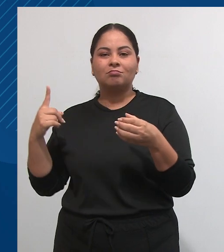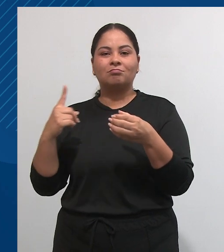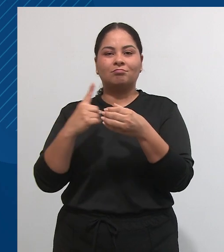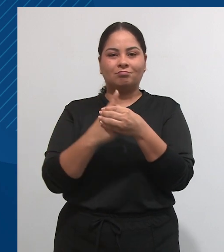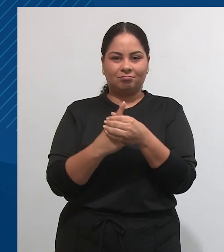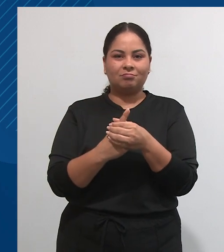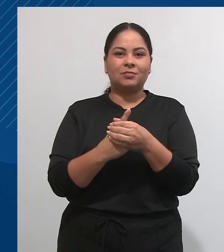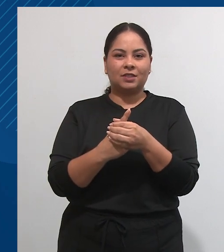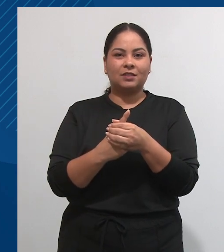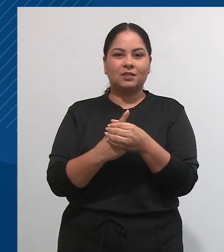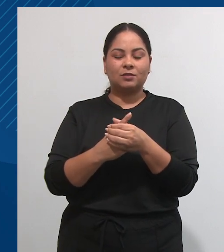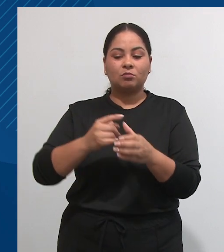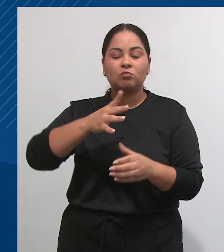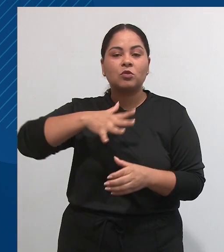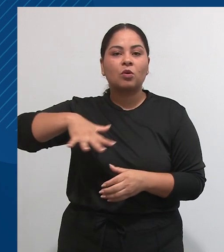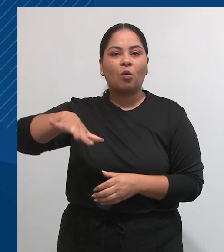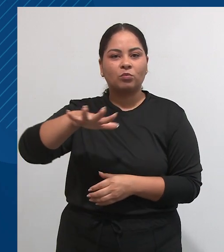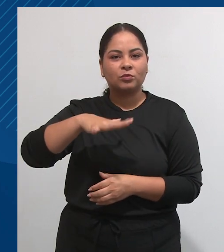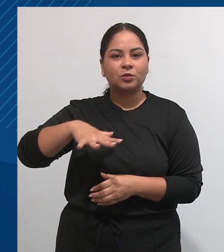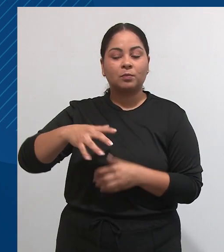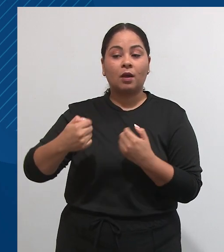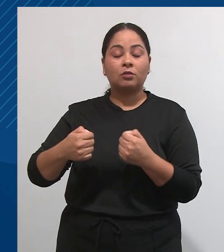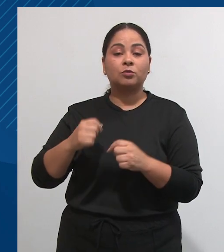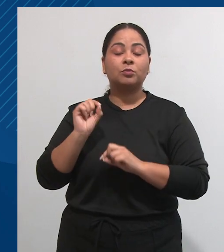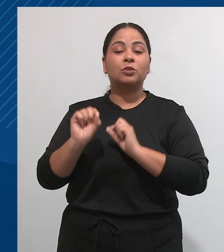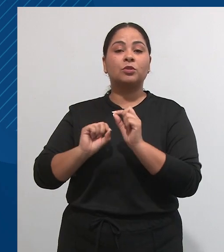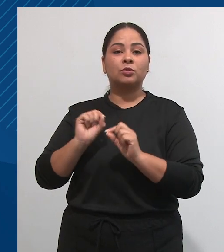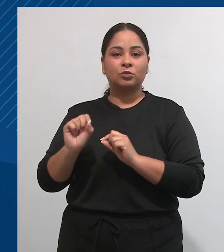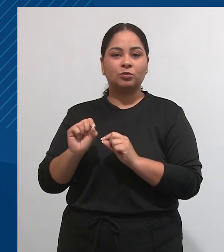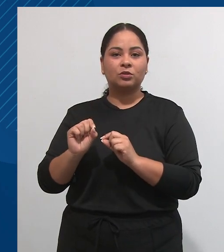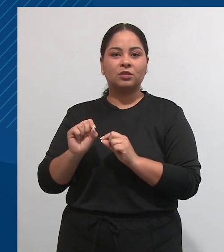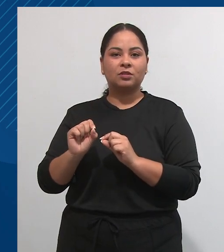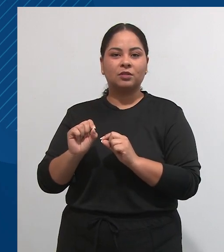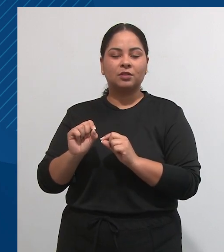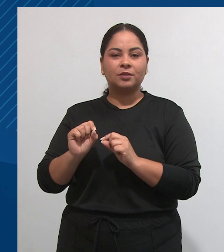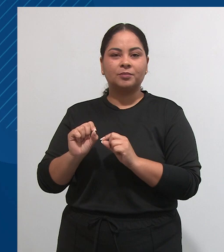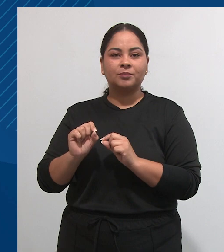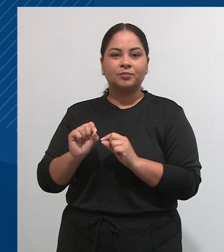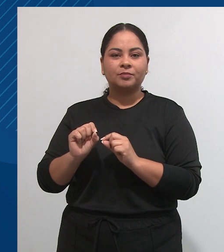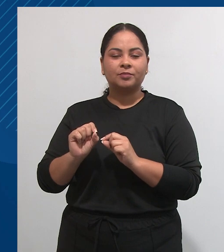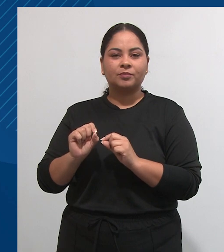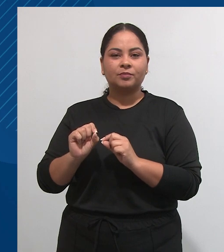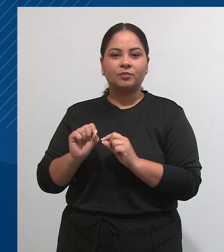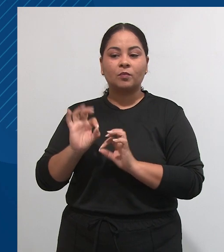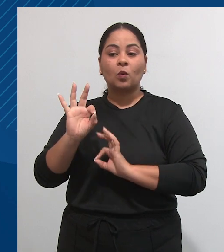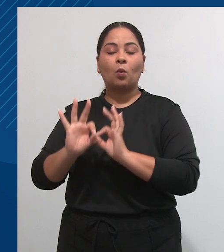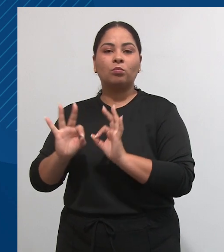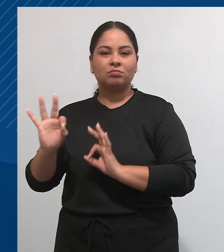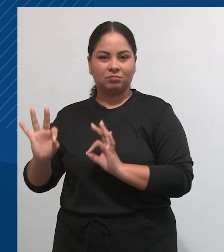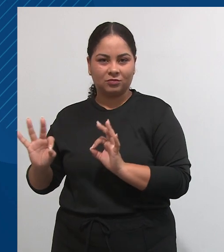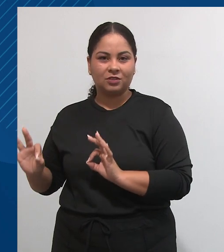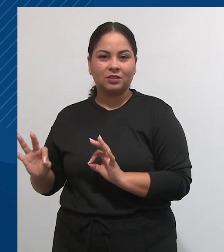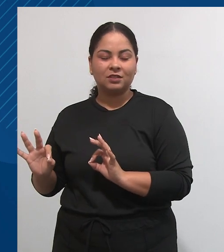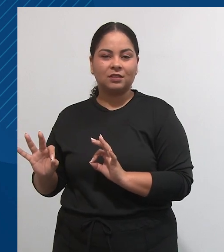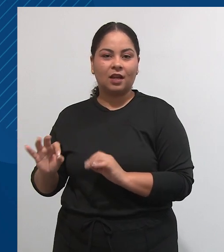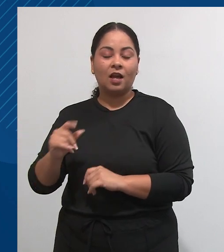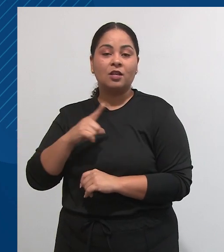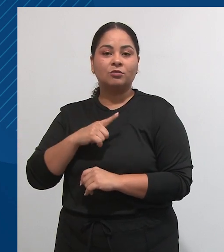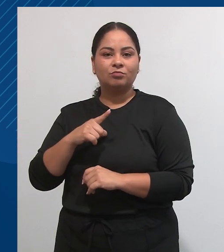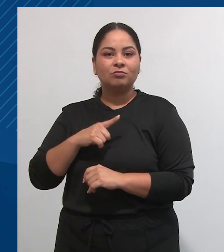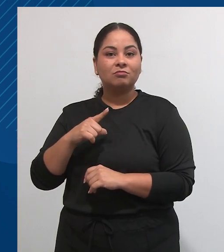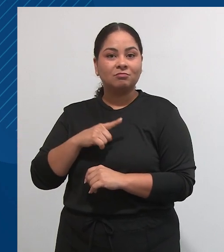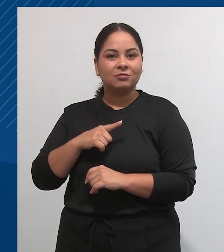desse espaço denominado como vazio, né? E aí vem, então, a questão